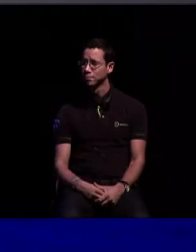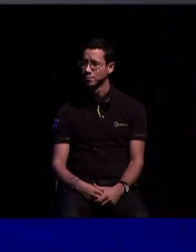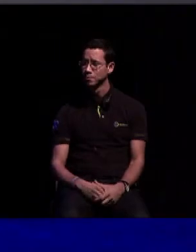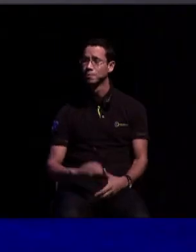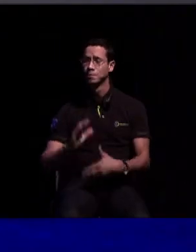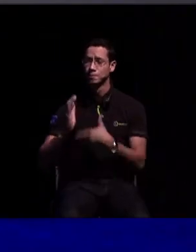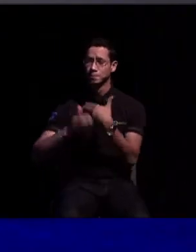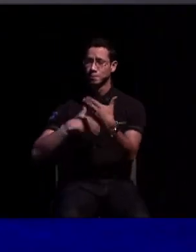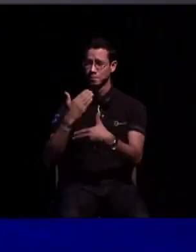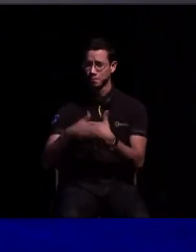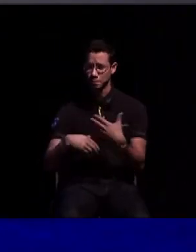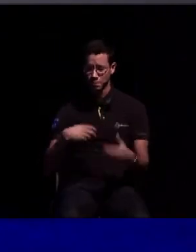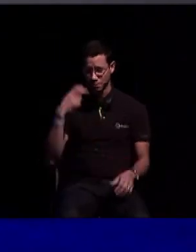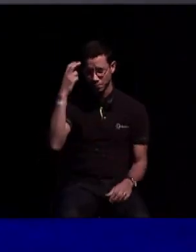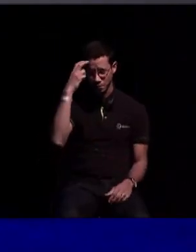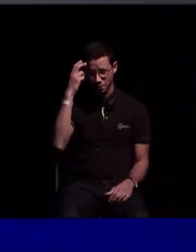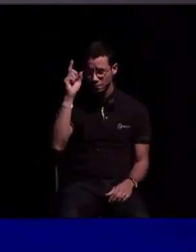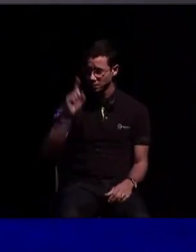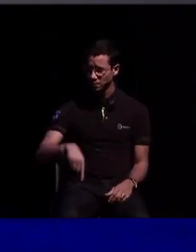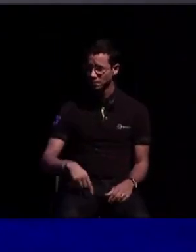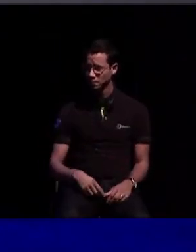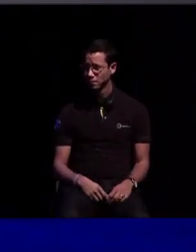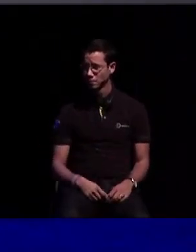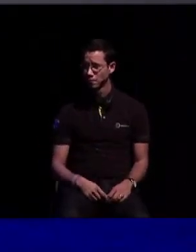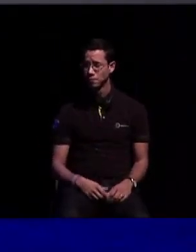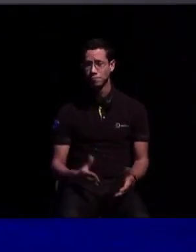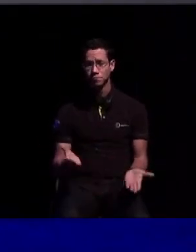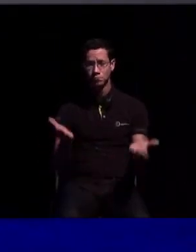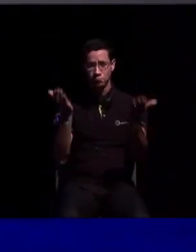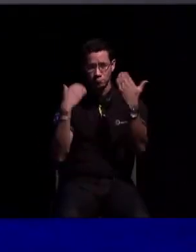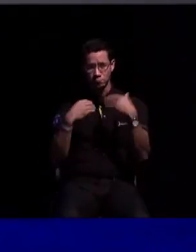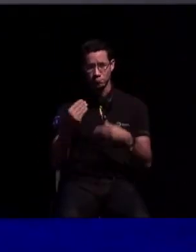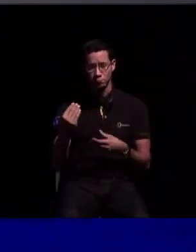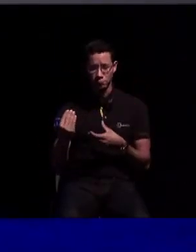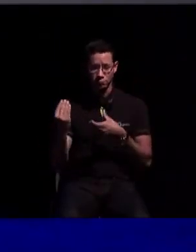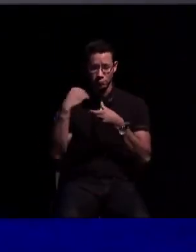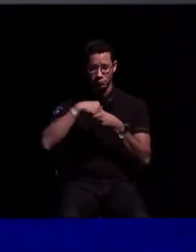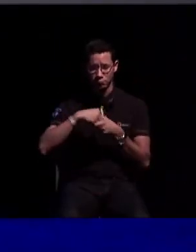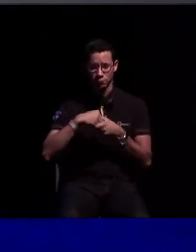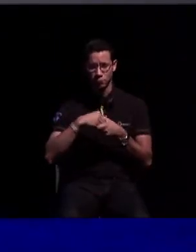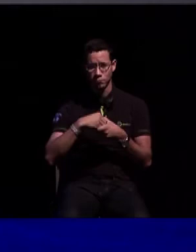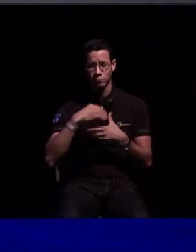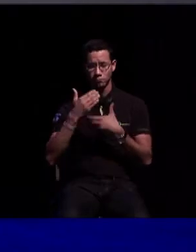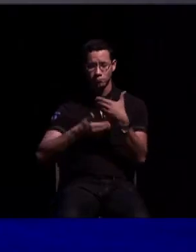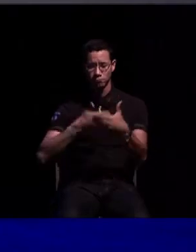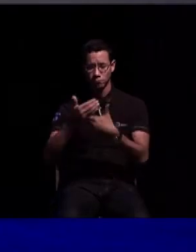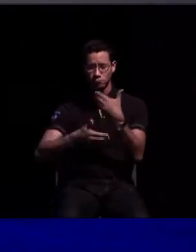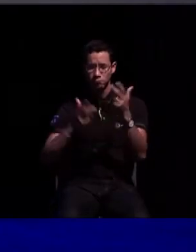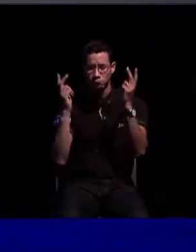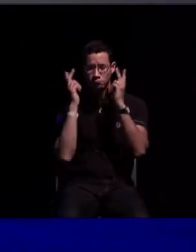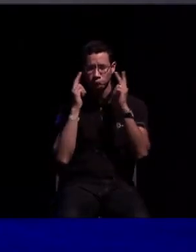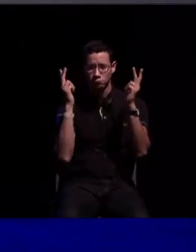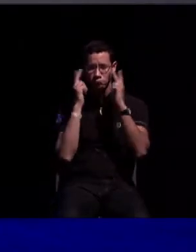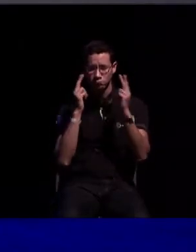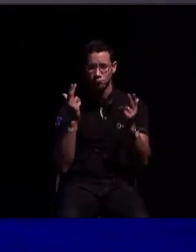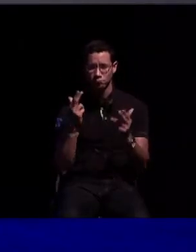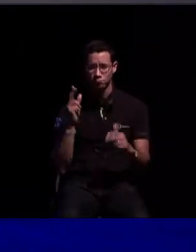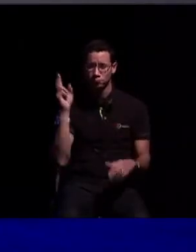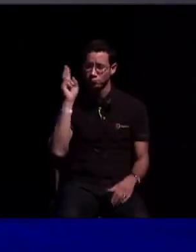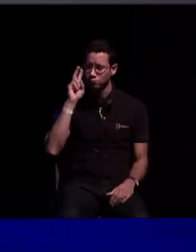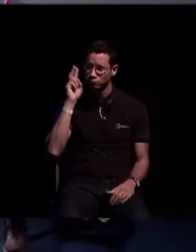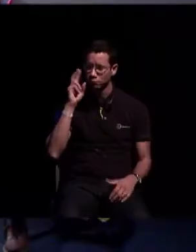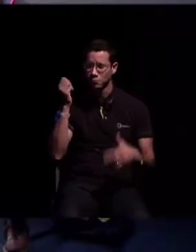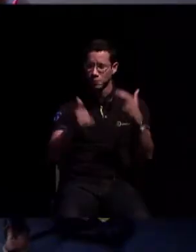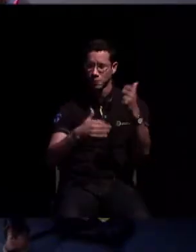Depois nas expressões culturais. É assim que isso fica inculcado e passa a ser como se fosse algo natural e não uma criação histórica contingente,